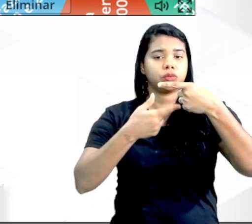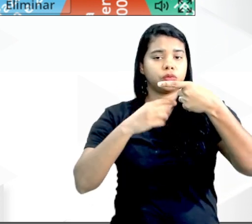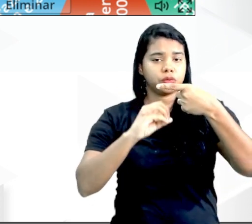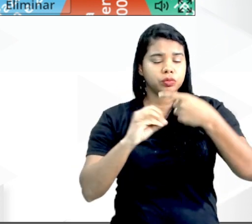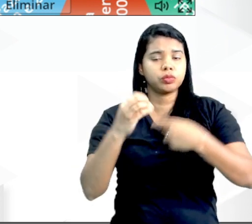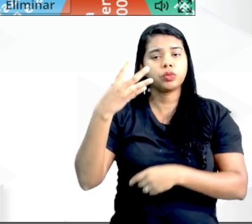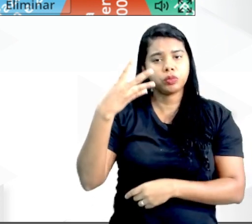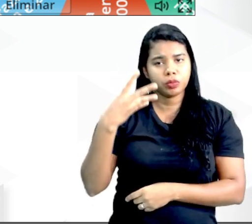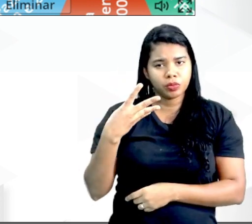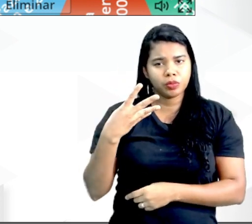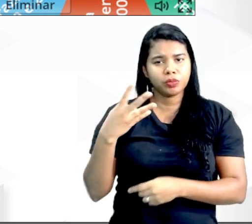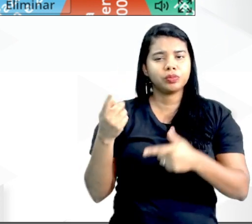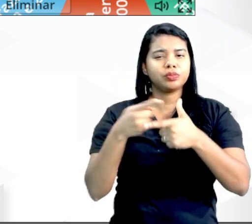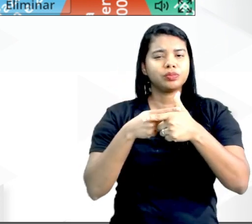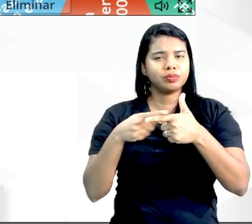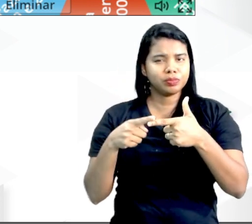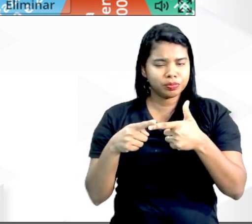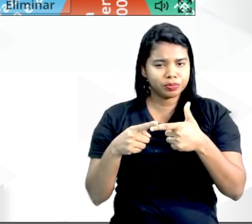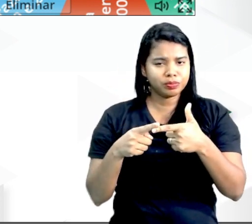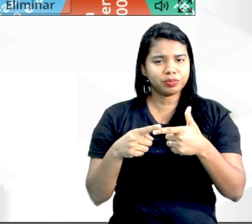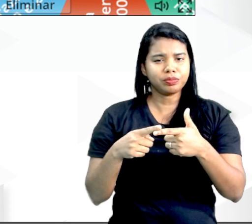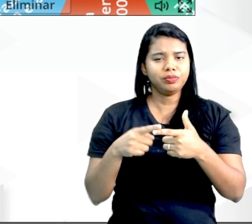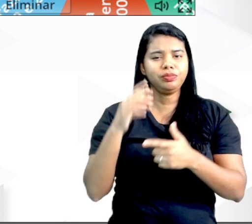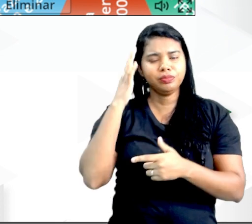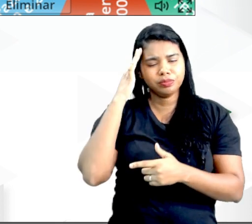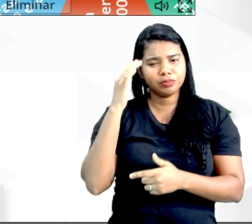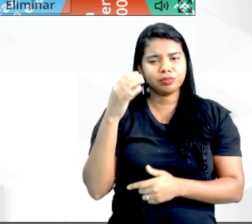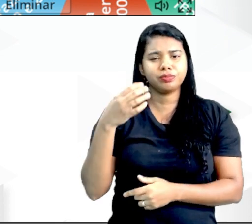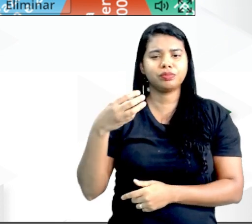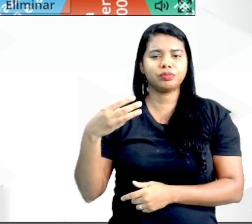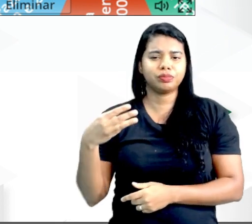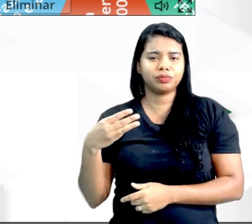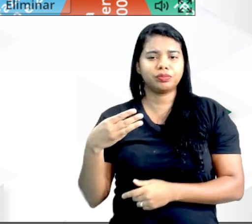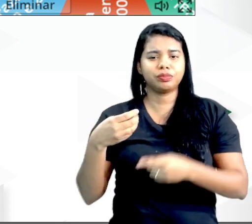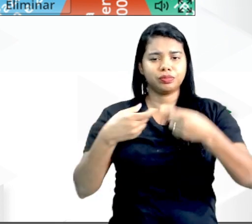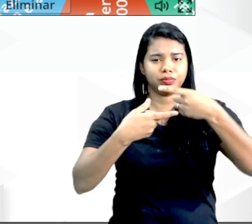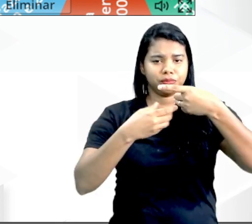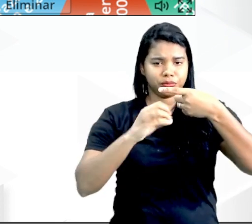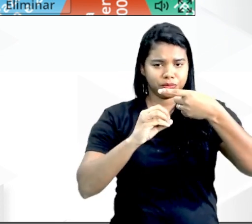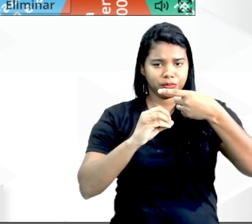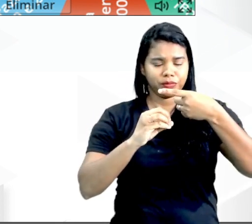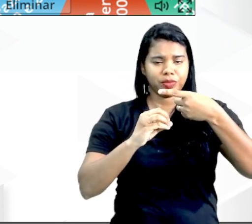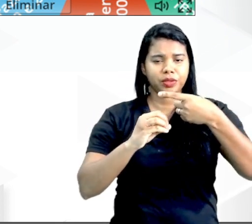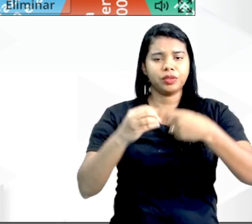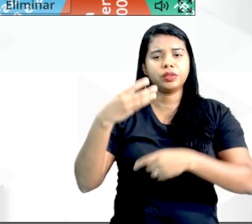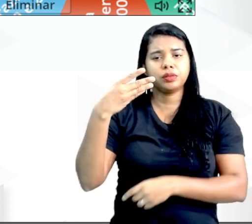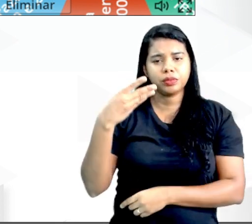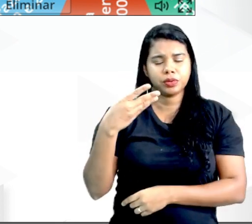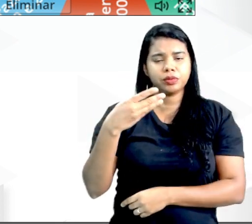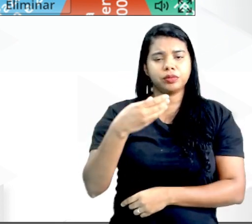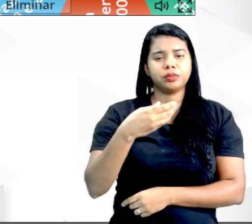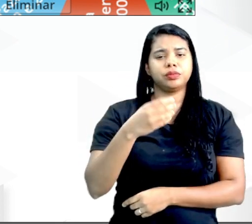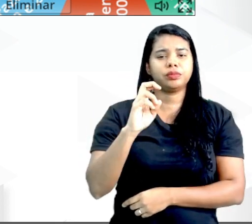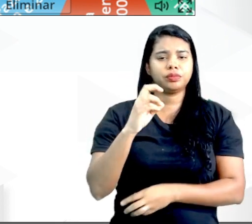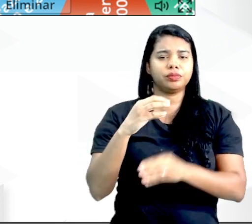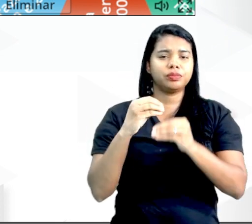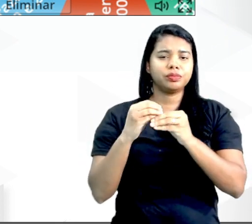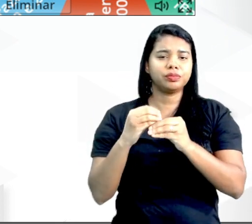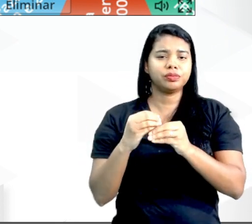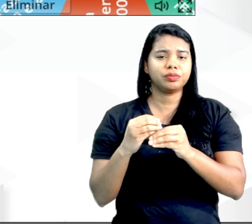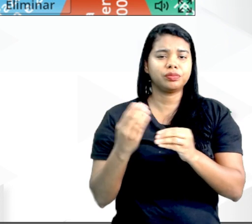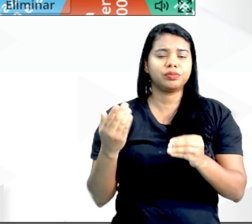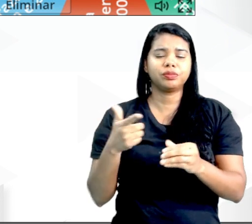nessa divisão, 12 por 4 vai dar 3, 20 por 4 vai dar 5. Então agora eu não posso mais dividir, porque